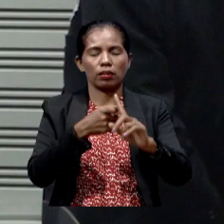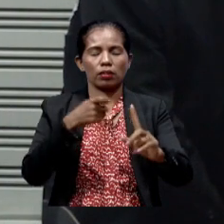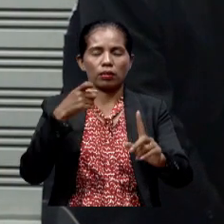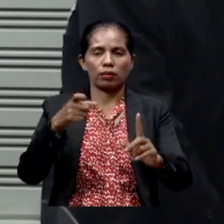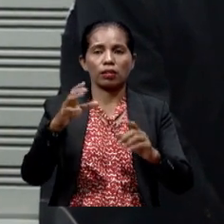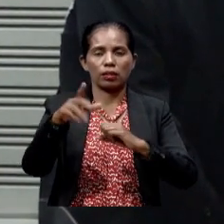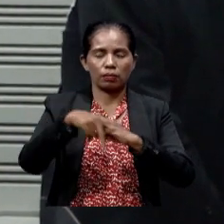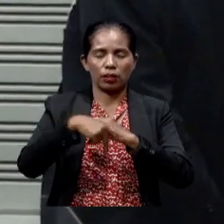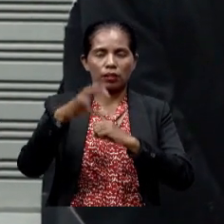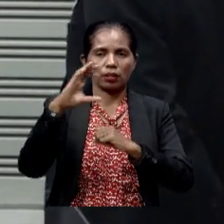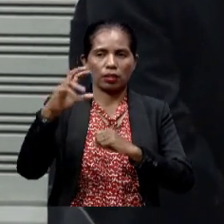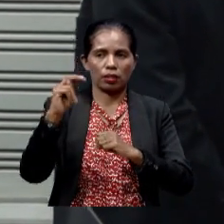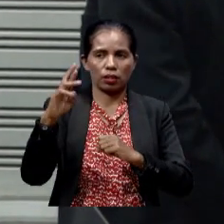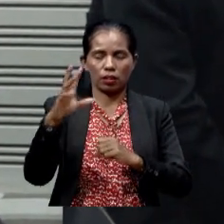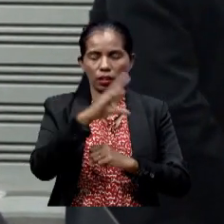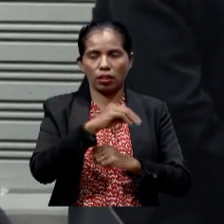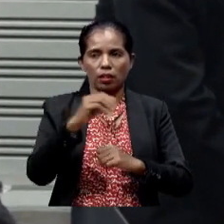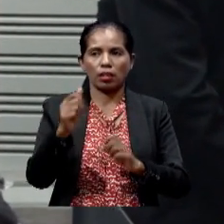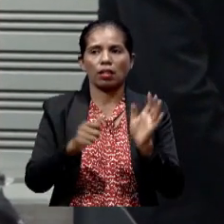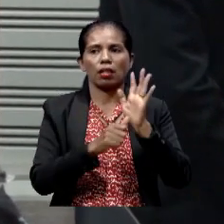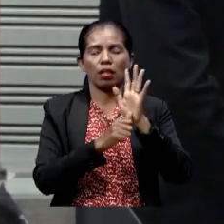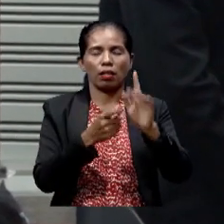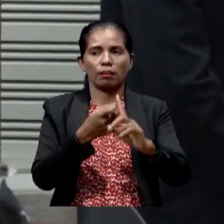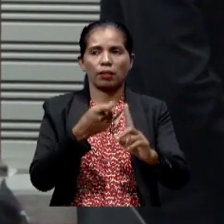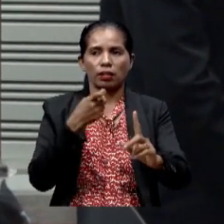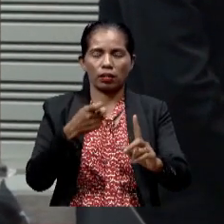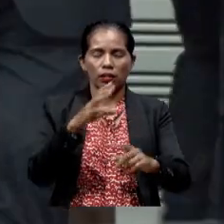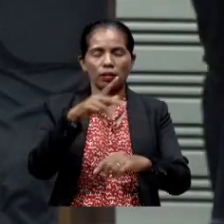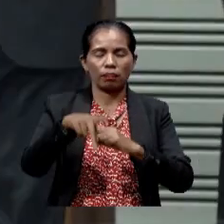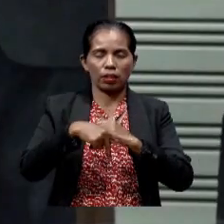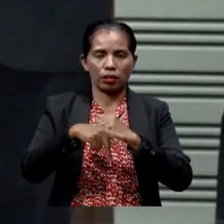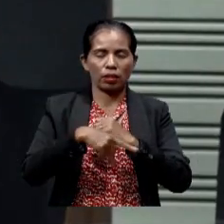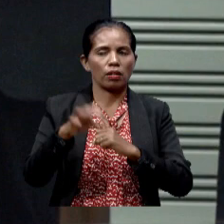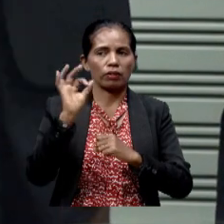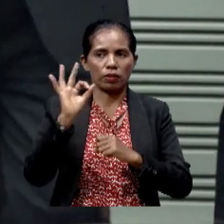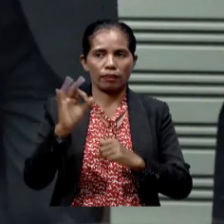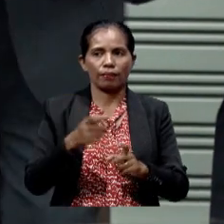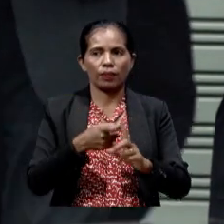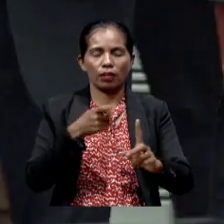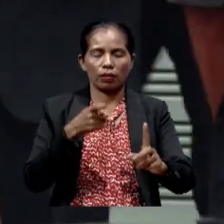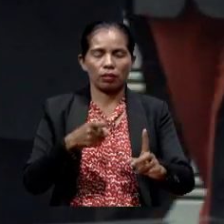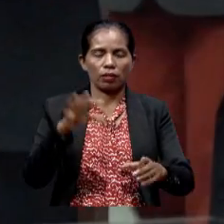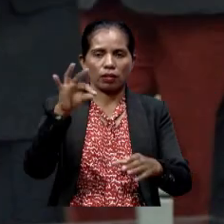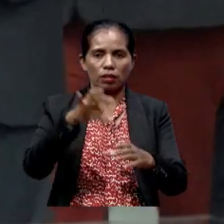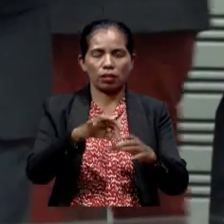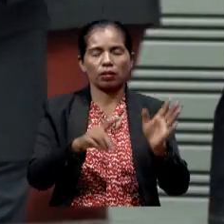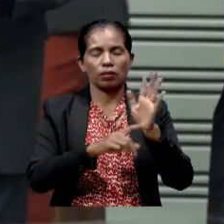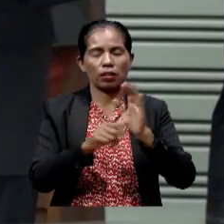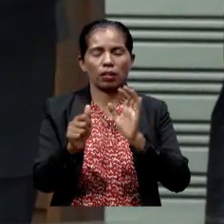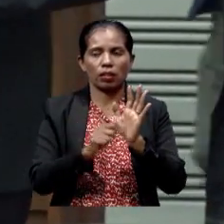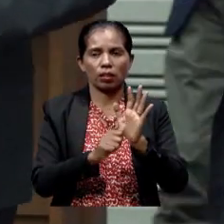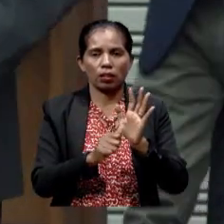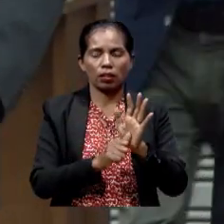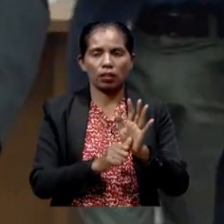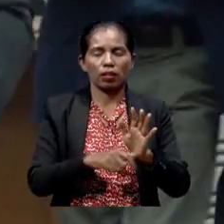candidato Arlindo Dias Sanchez apresenta o se bancada Fratelin. Resultado se eleição nerra tudo. Candidato o se